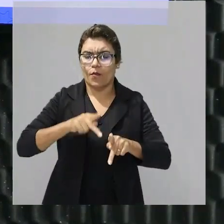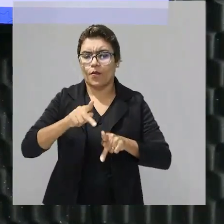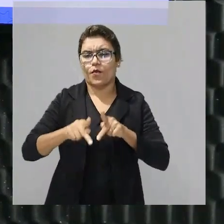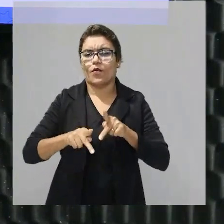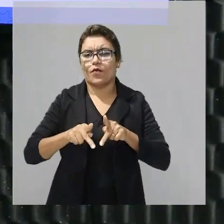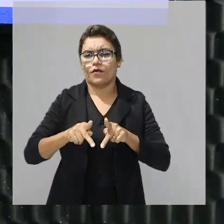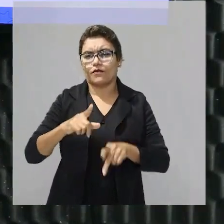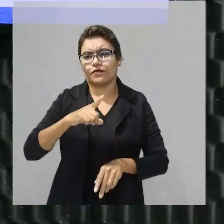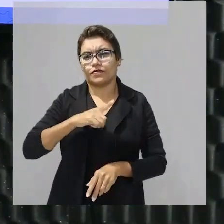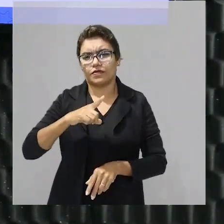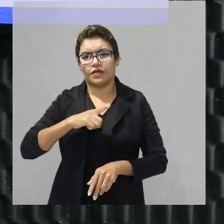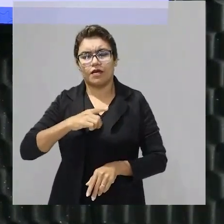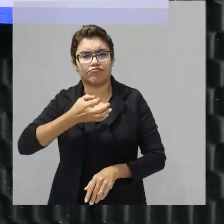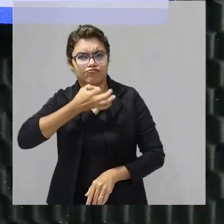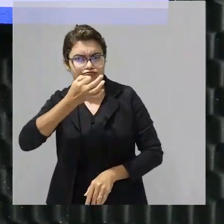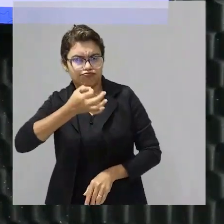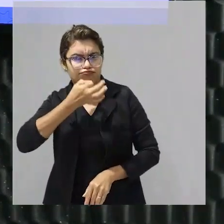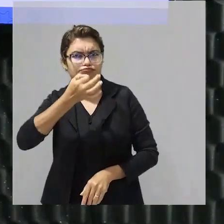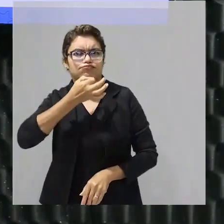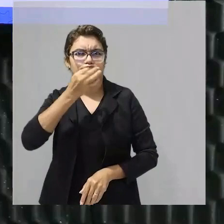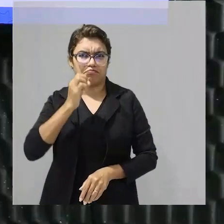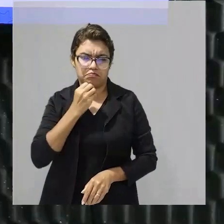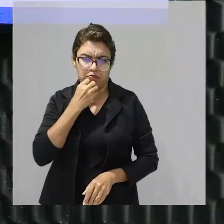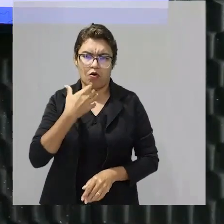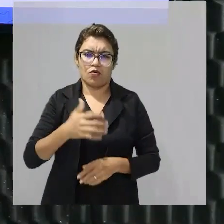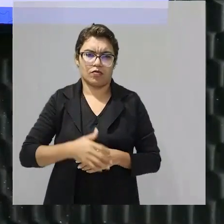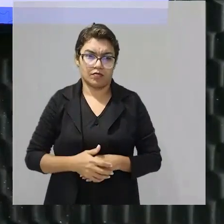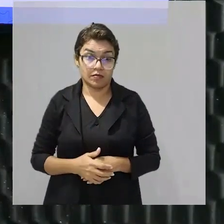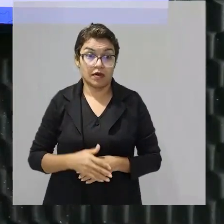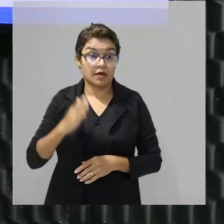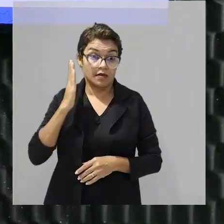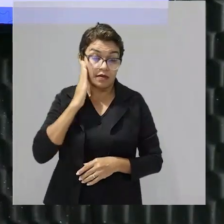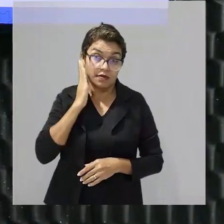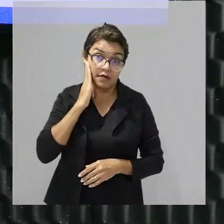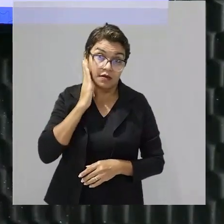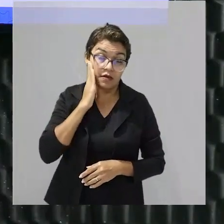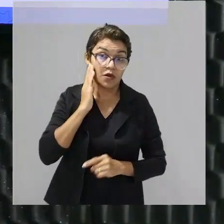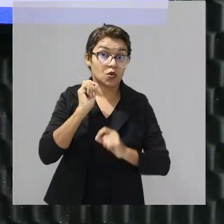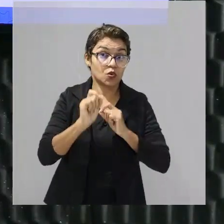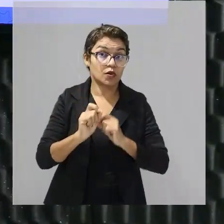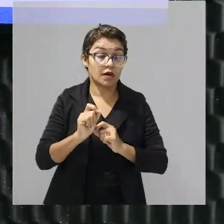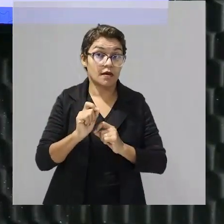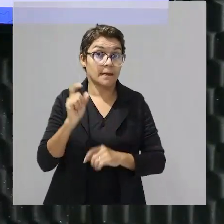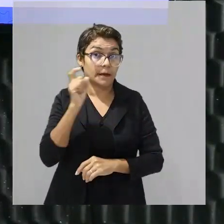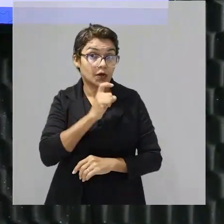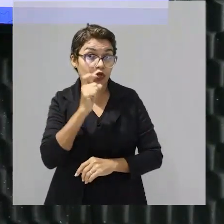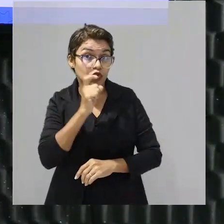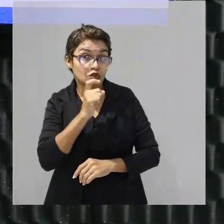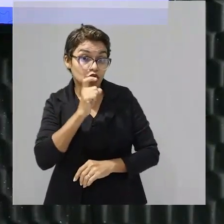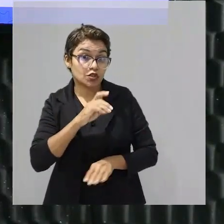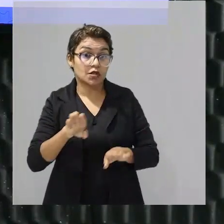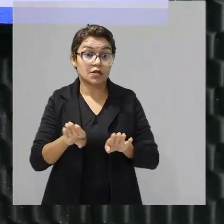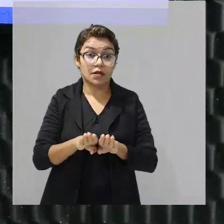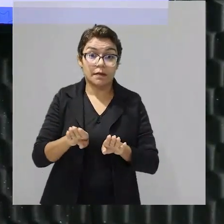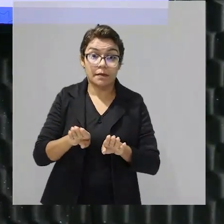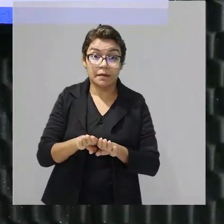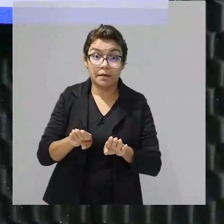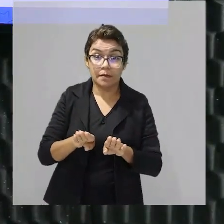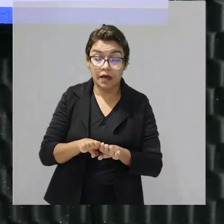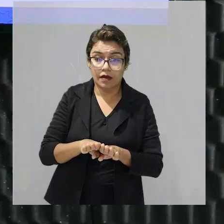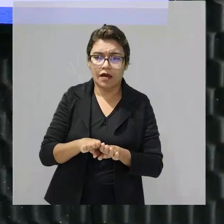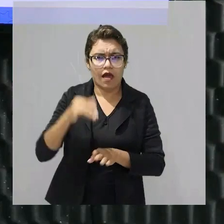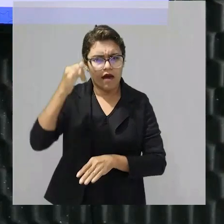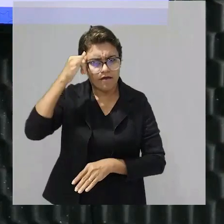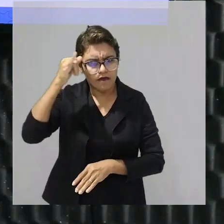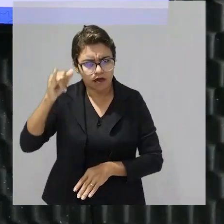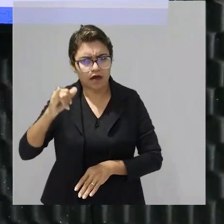com o auxílio de escolas, promova saraus e campanhas em diversas mídias de massa que mostrem a